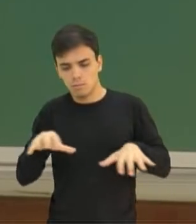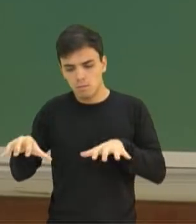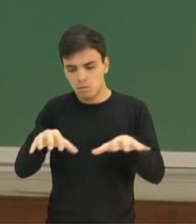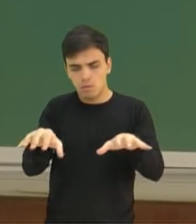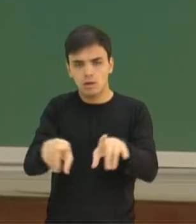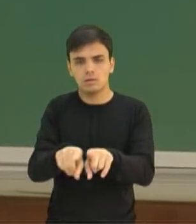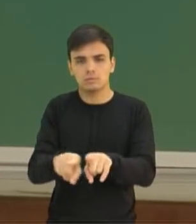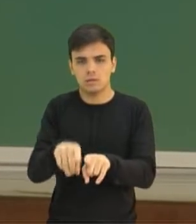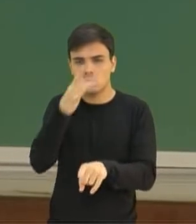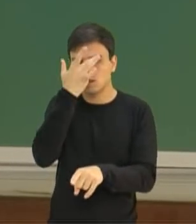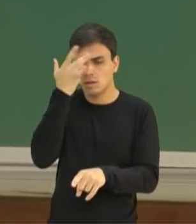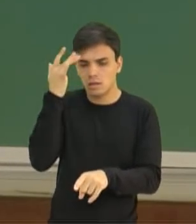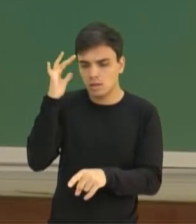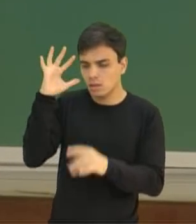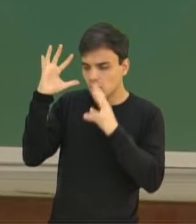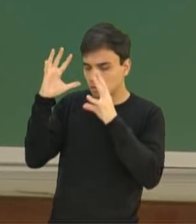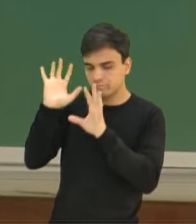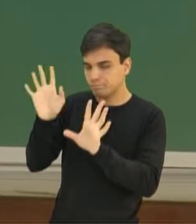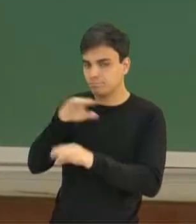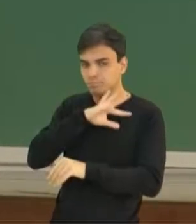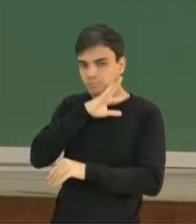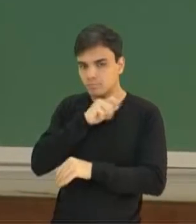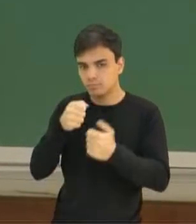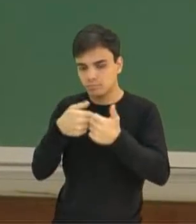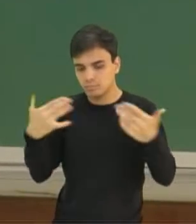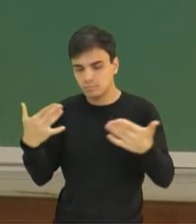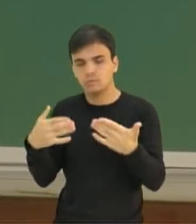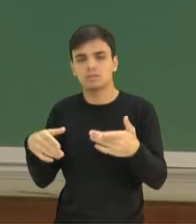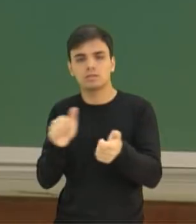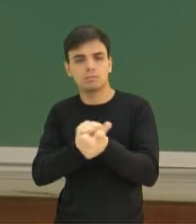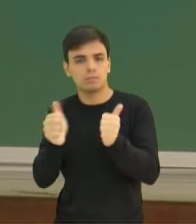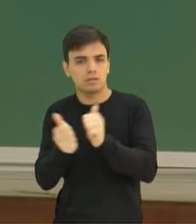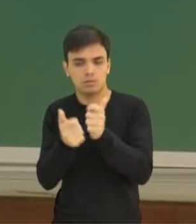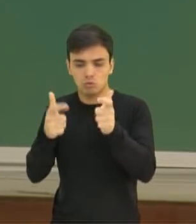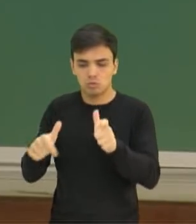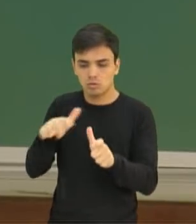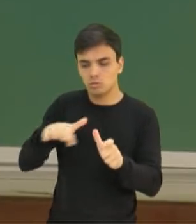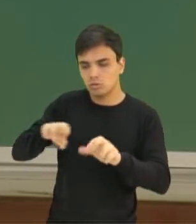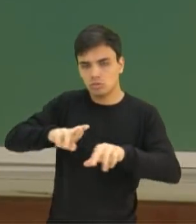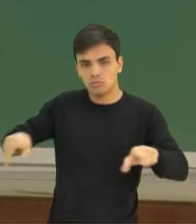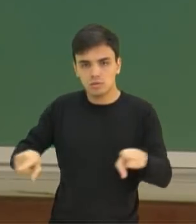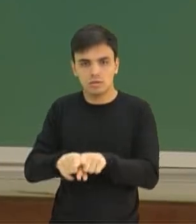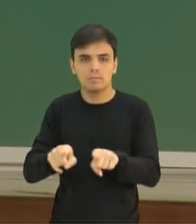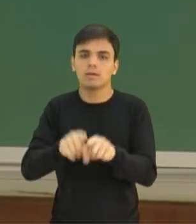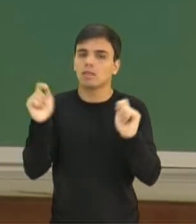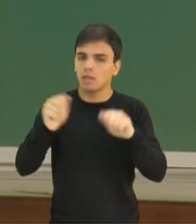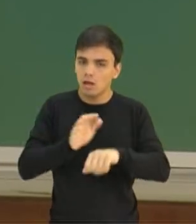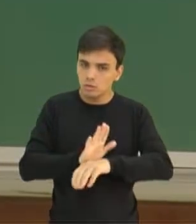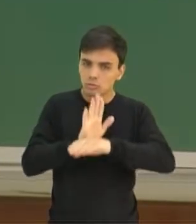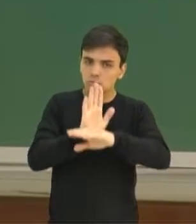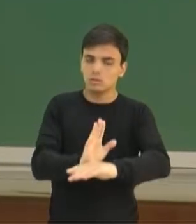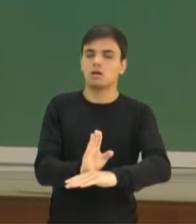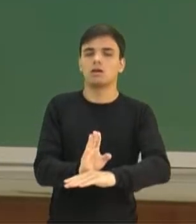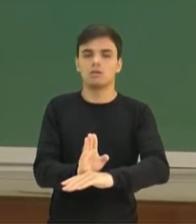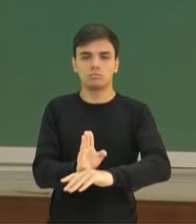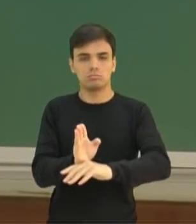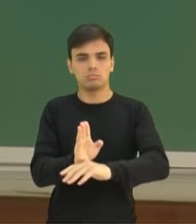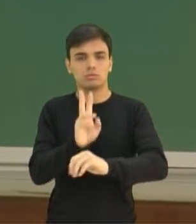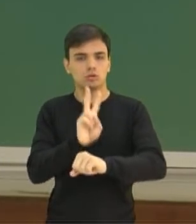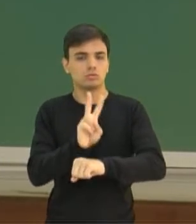que se adaptaram bem às condições naturais da região, então facilita ali a criação e é algo que